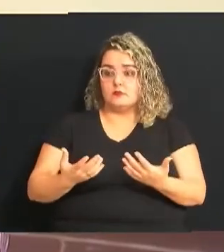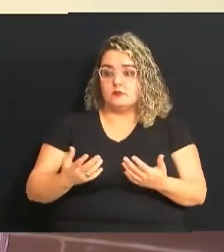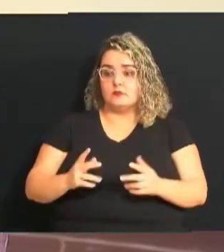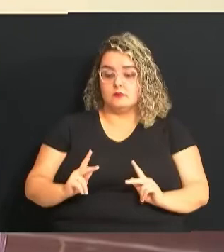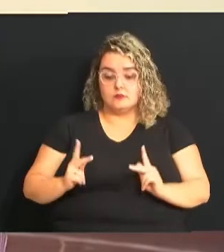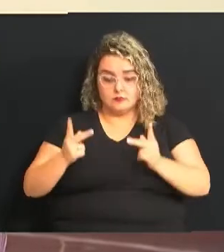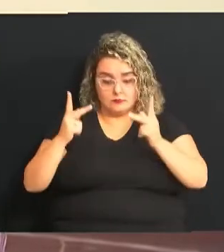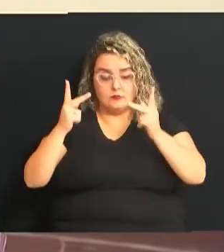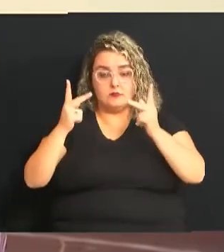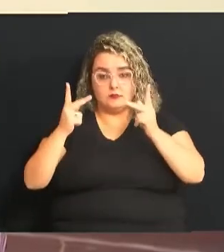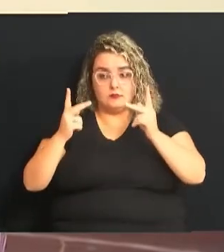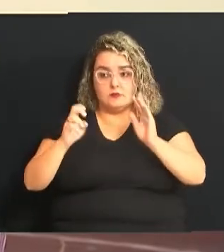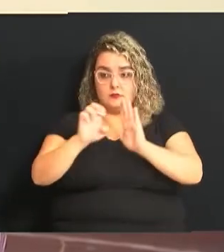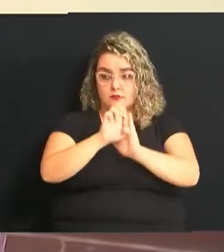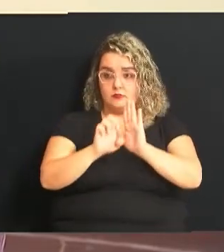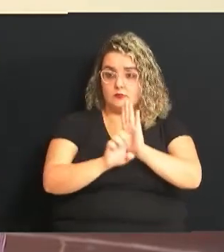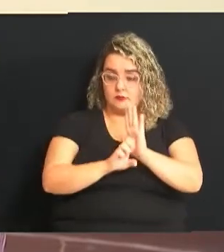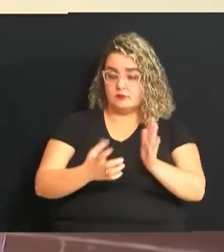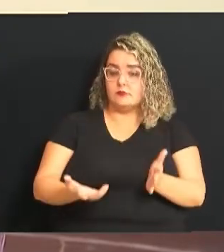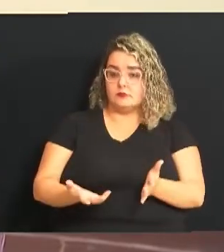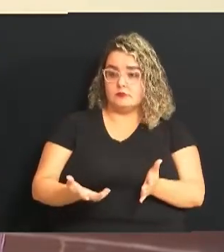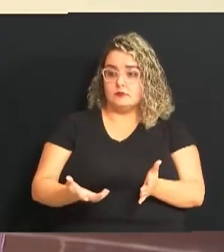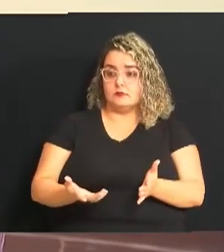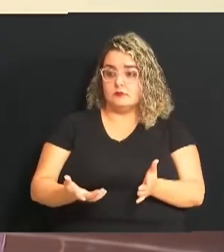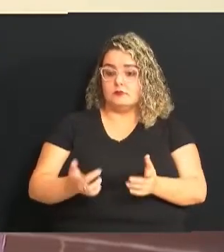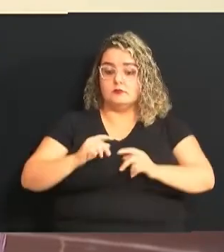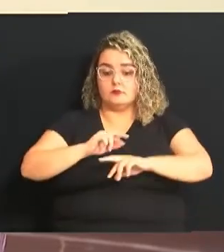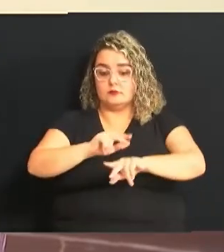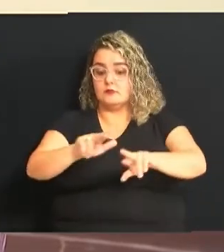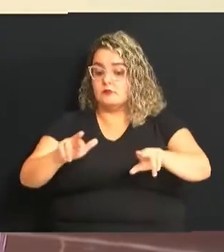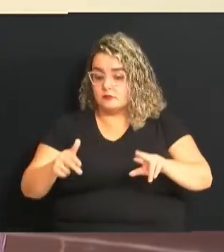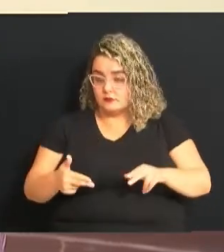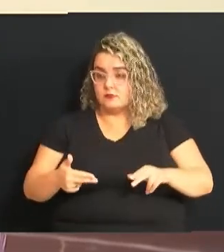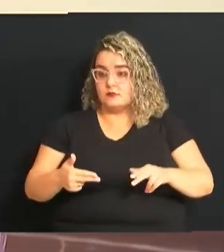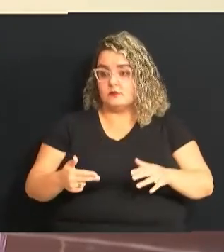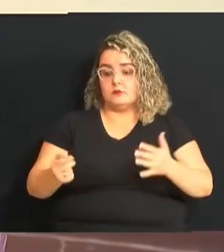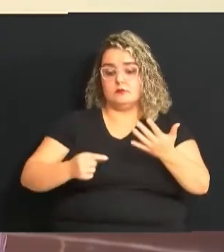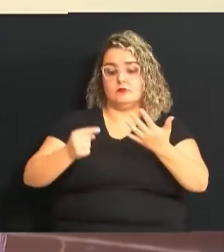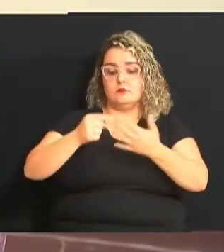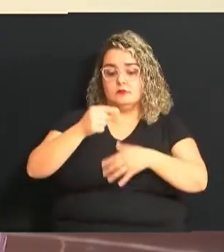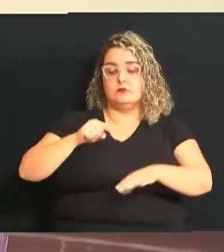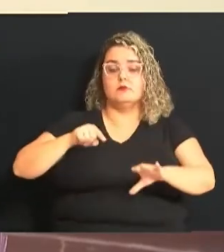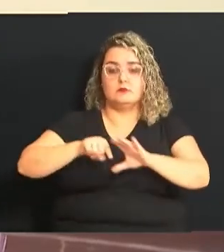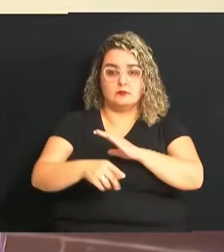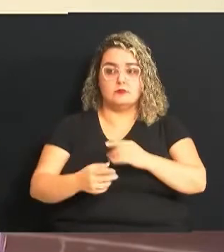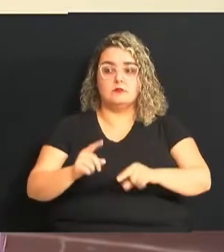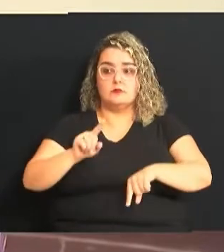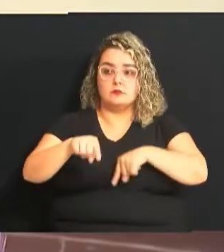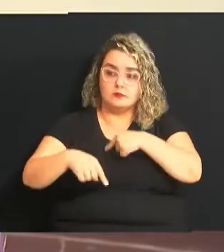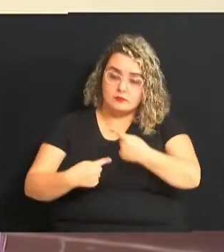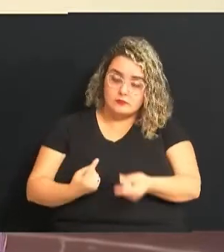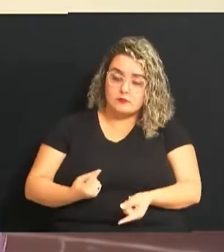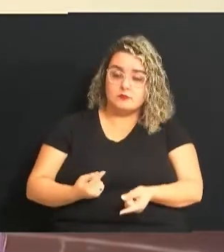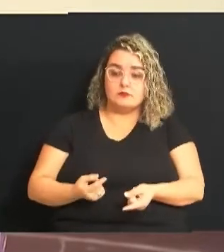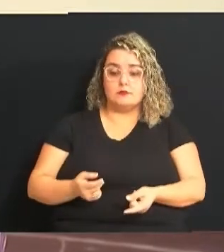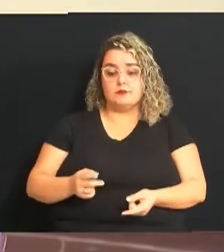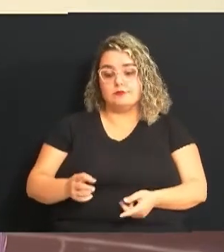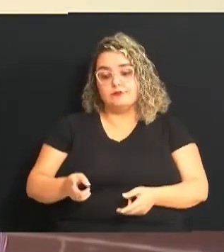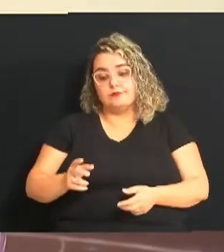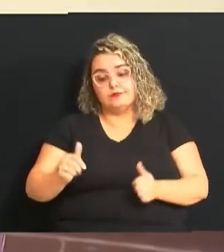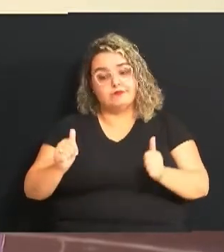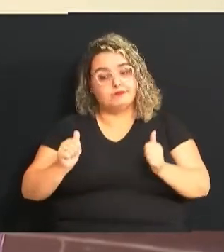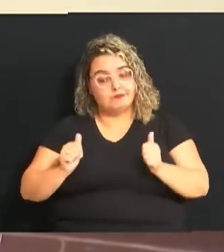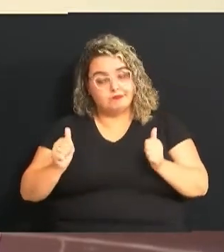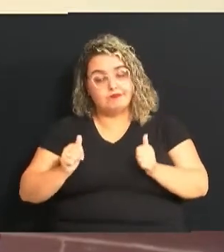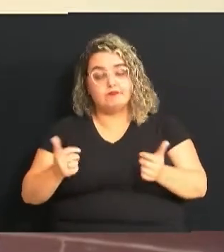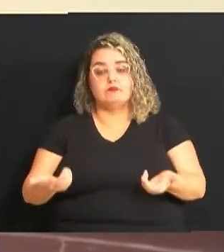foi o Estatuto do Idoso. Muitos daqueles pontos avançaram, outros continuam muito